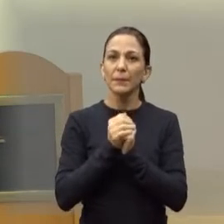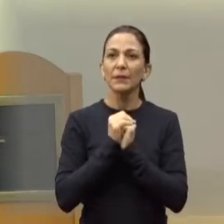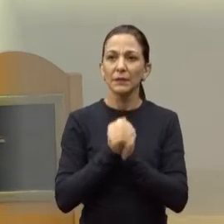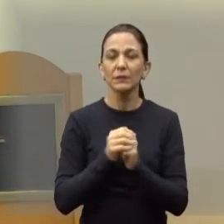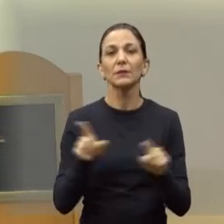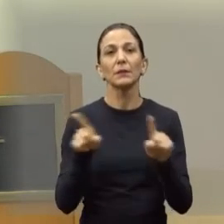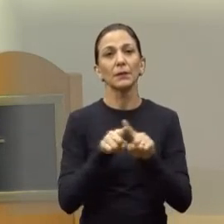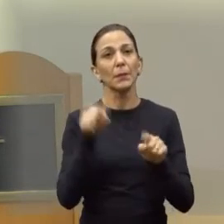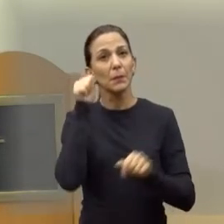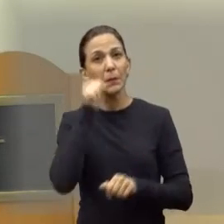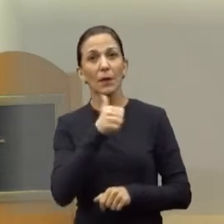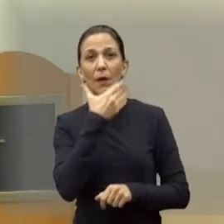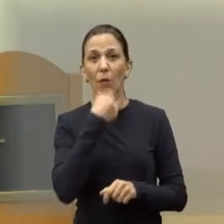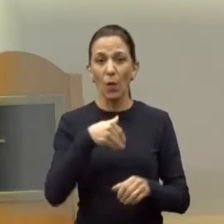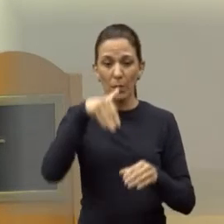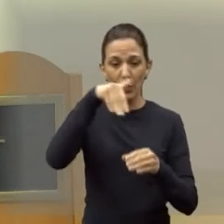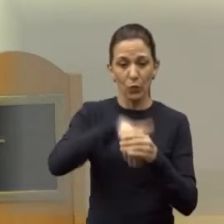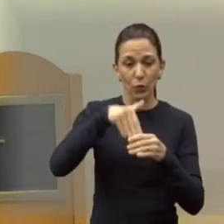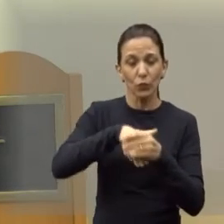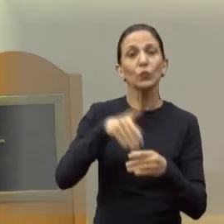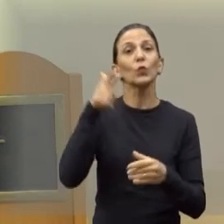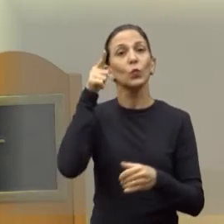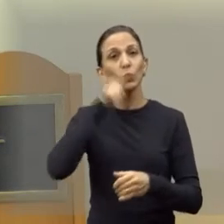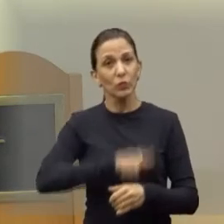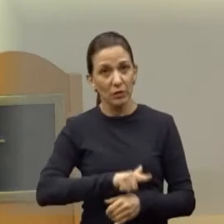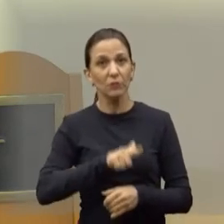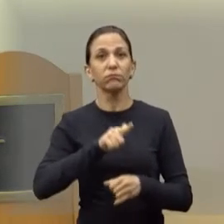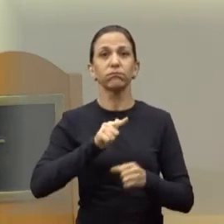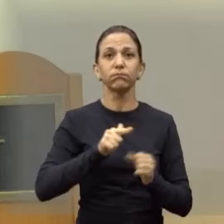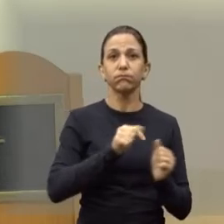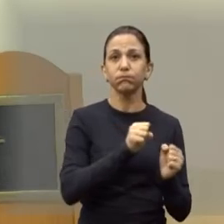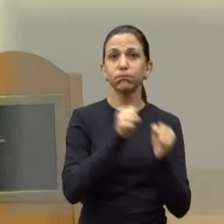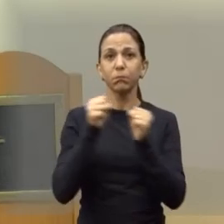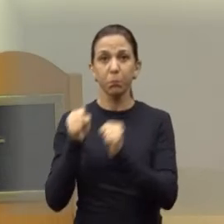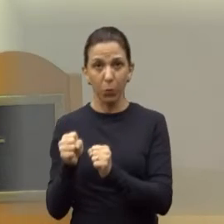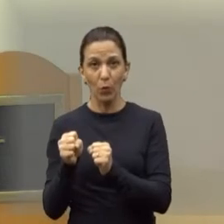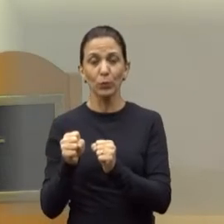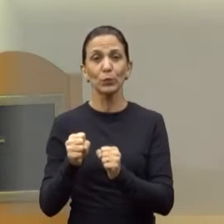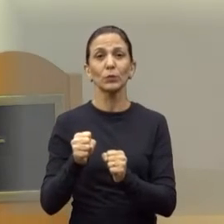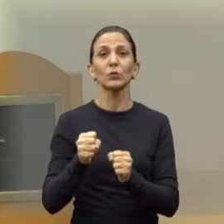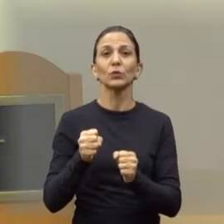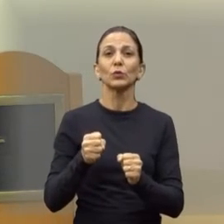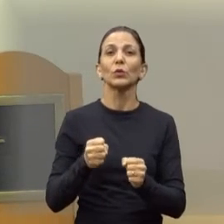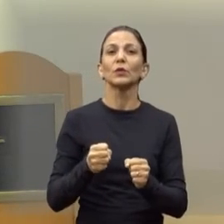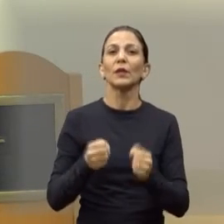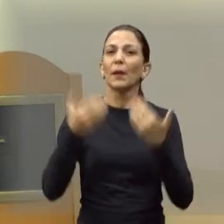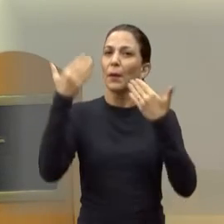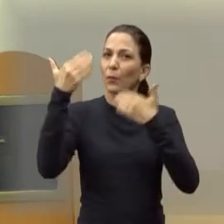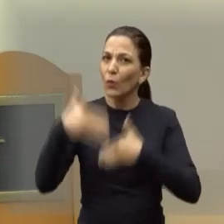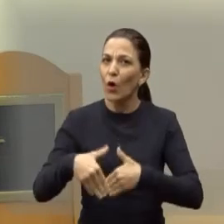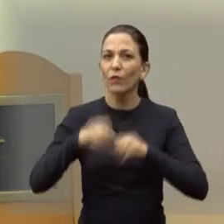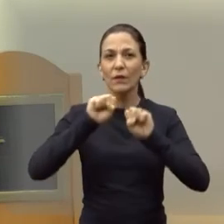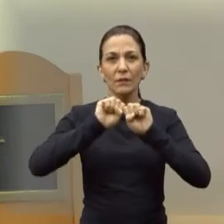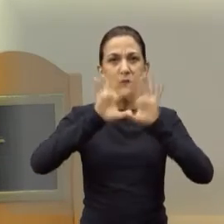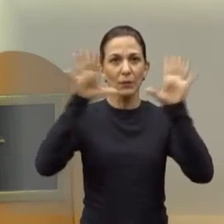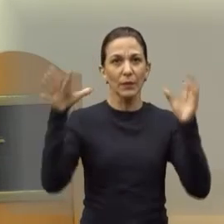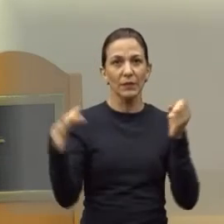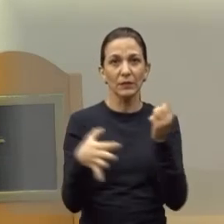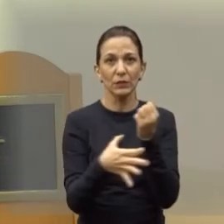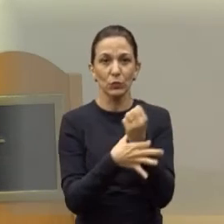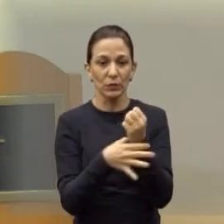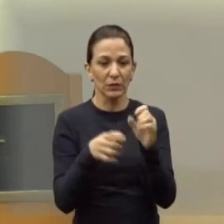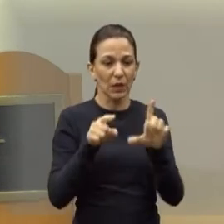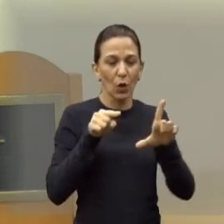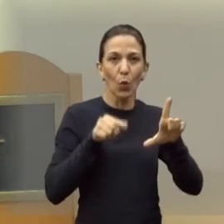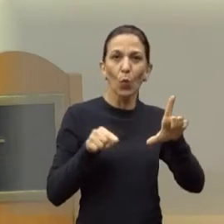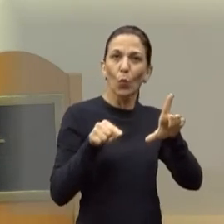e todos que foram eleitos nessas eleições onde mais uma vez foi comprovada a a segurança das